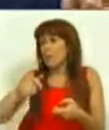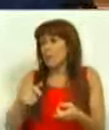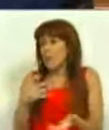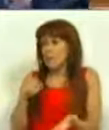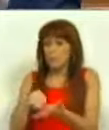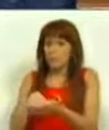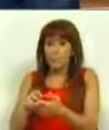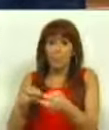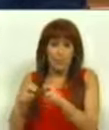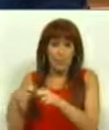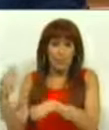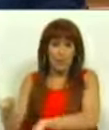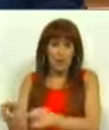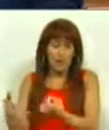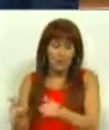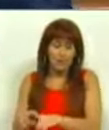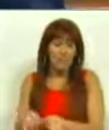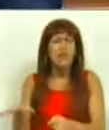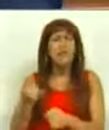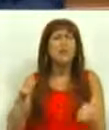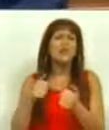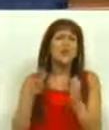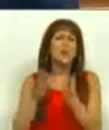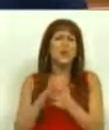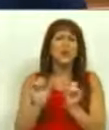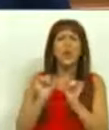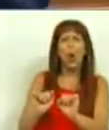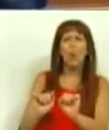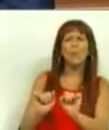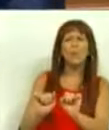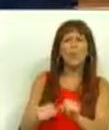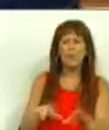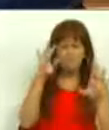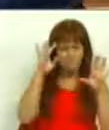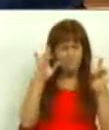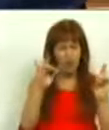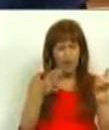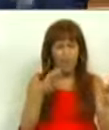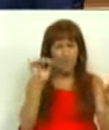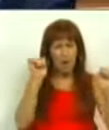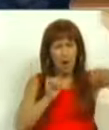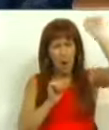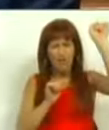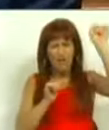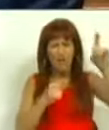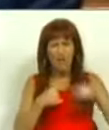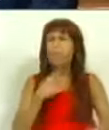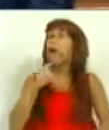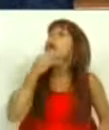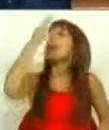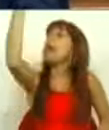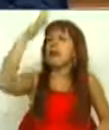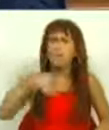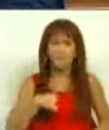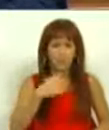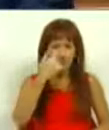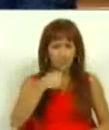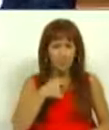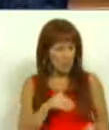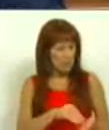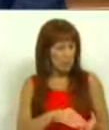só, mas todas as situações com que a oposição, sobretudo a oposição mais radical comunista, enche a boca dizendo que as